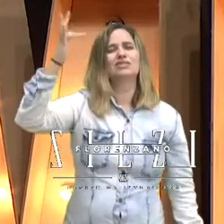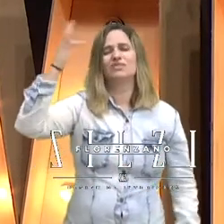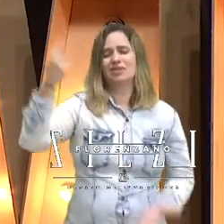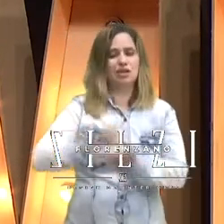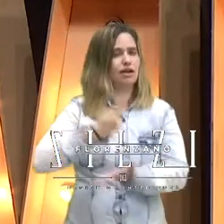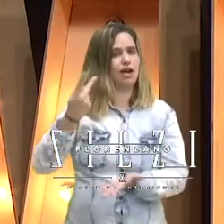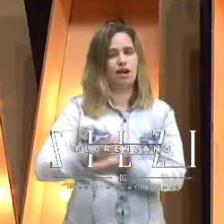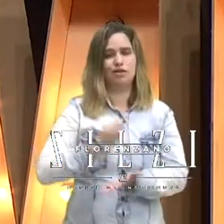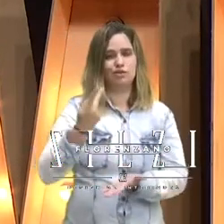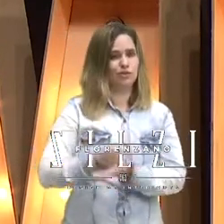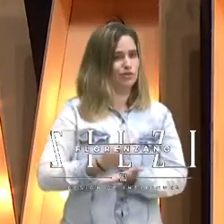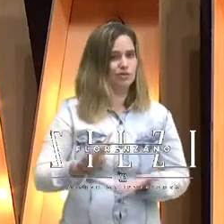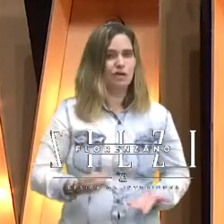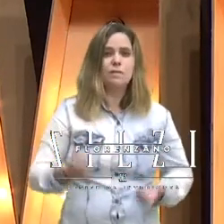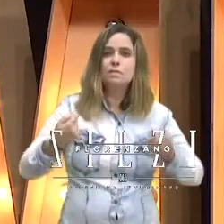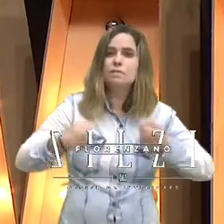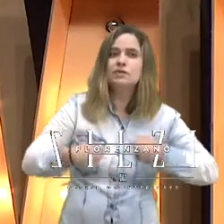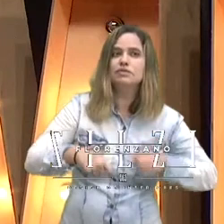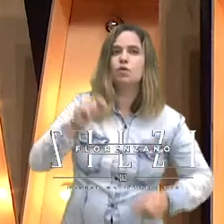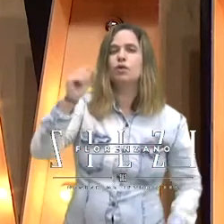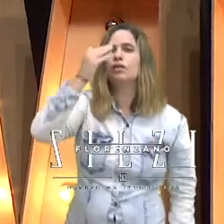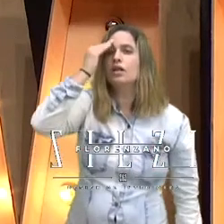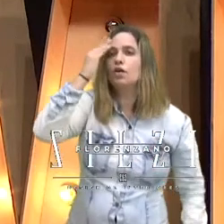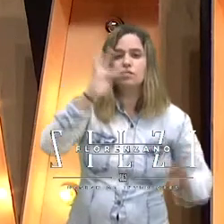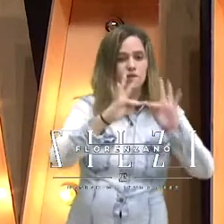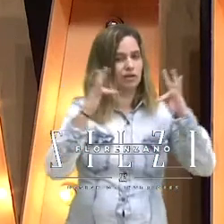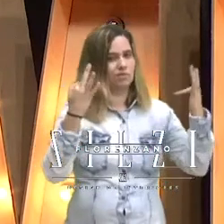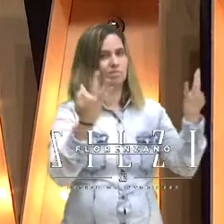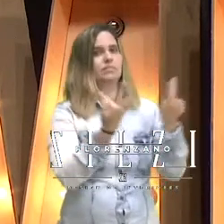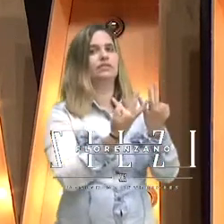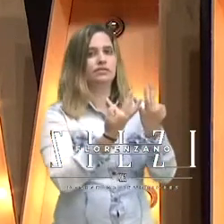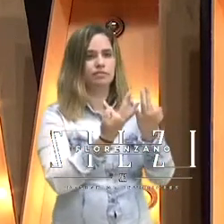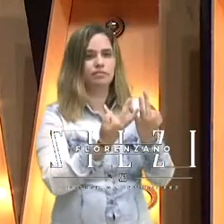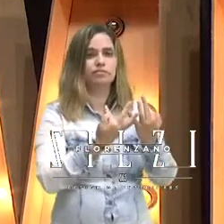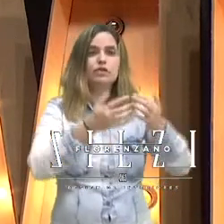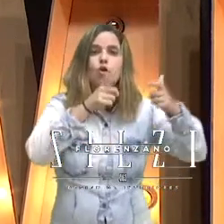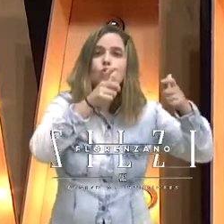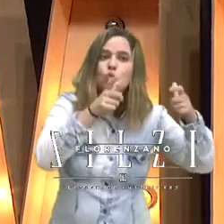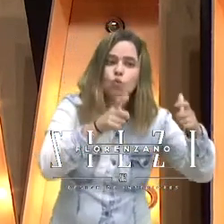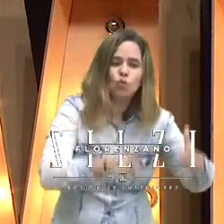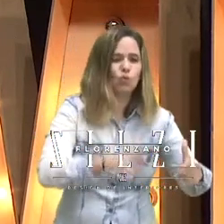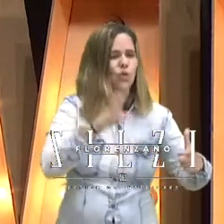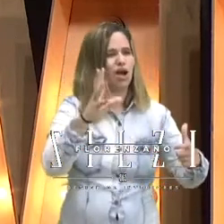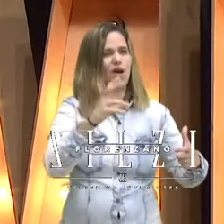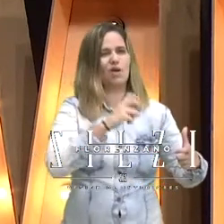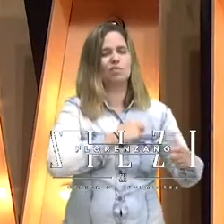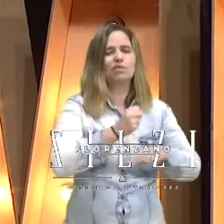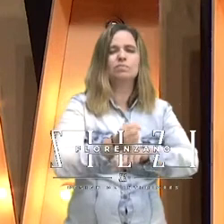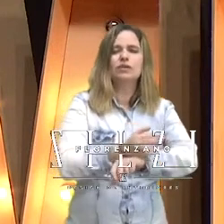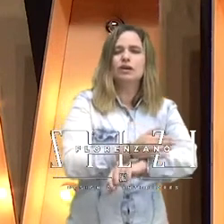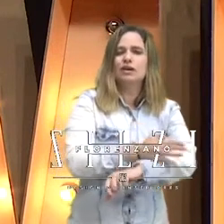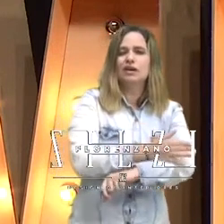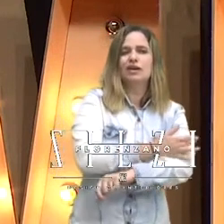a família precisa ser um lugar de aquecimento. Ele toma burdoada lá fora, chega em casa e fala: minha filha querida, vem cá. Filho